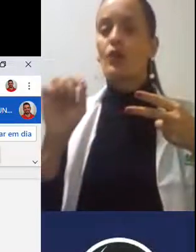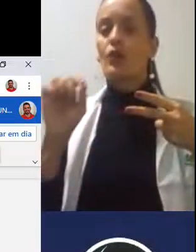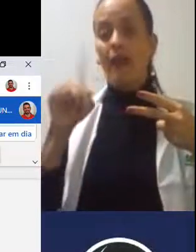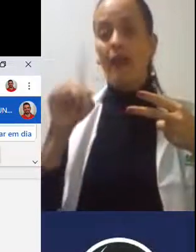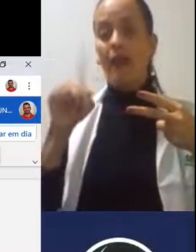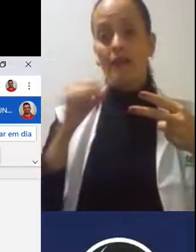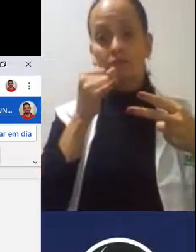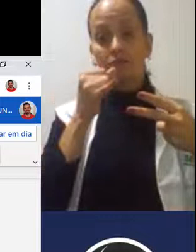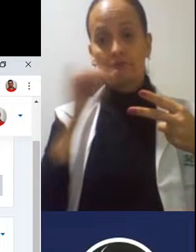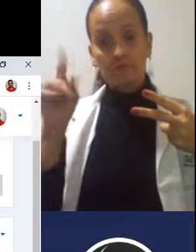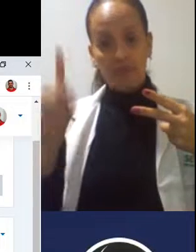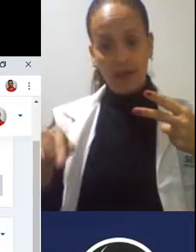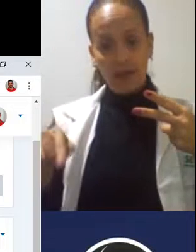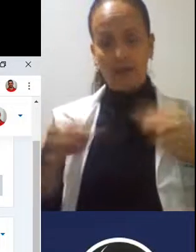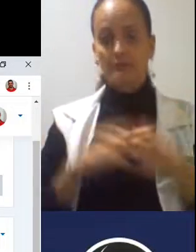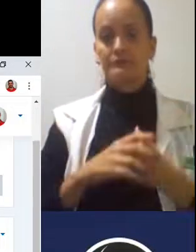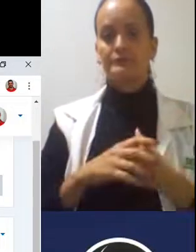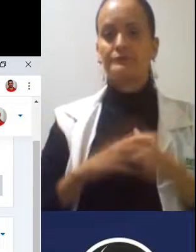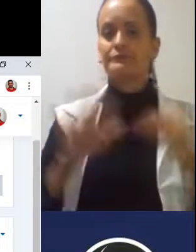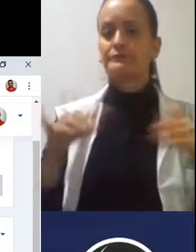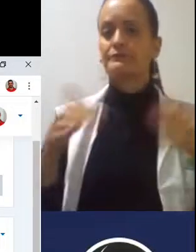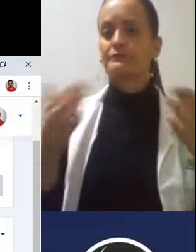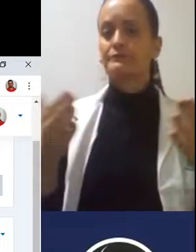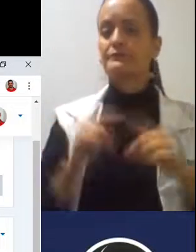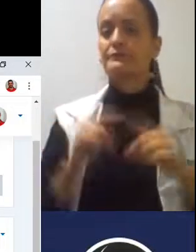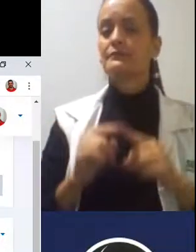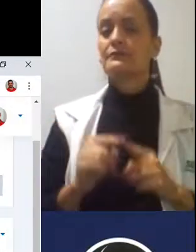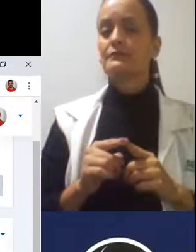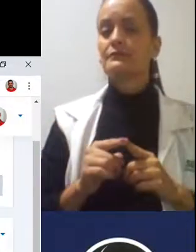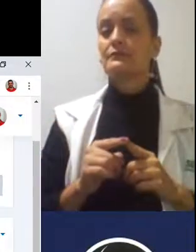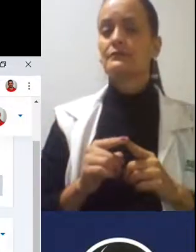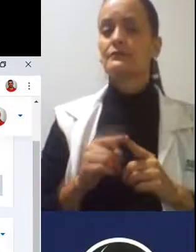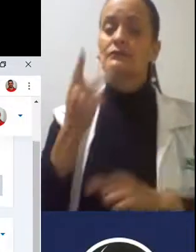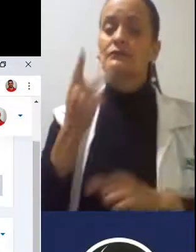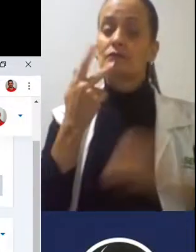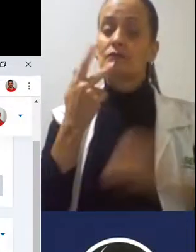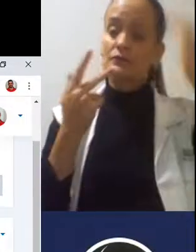certo? Então, quando a gente fala de resistência, tem uma outra